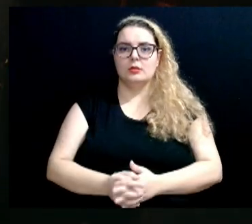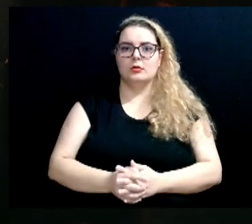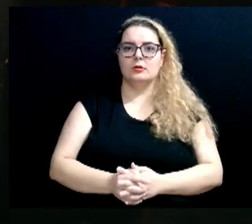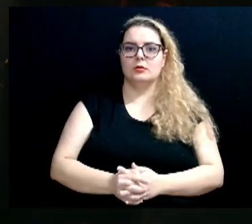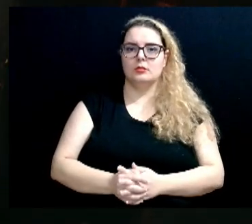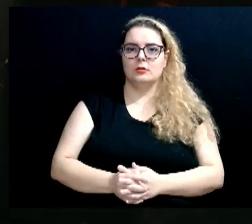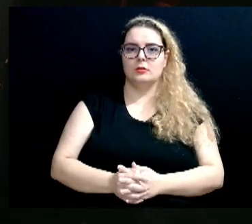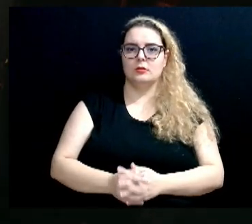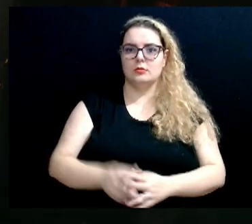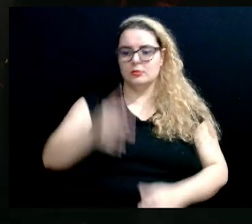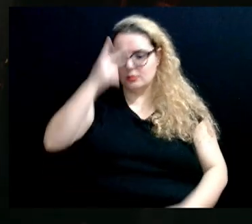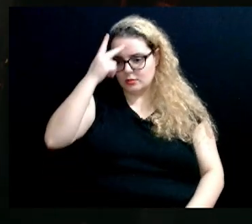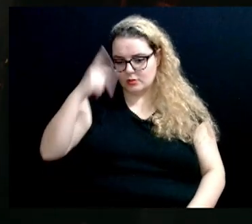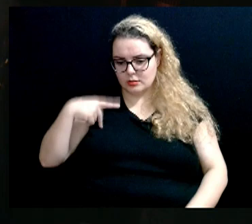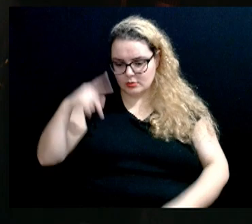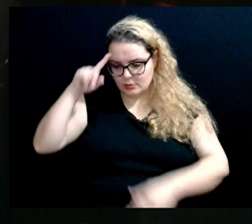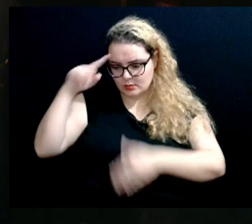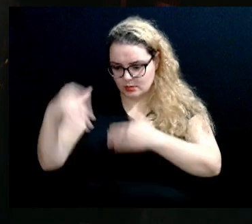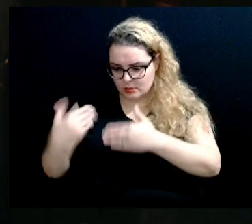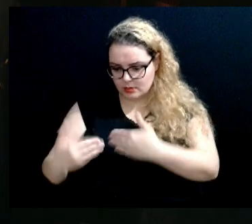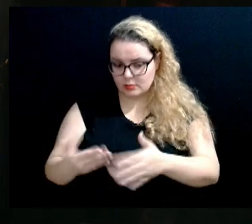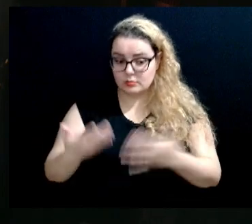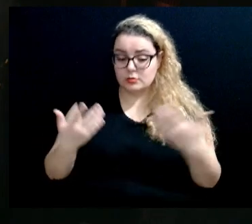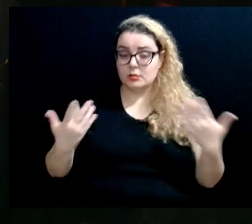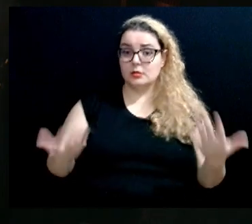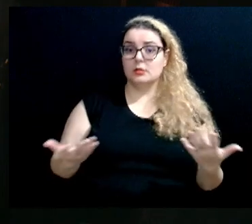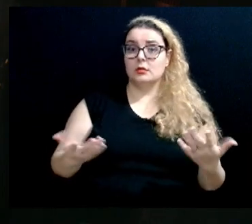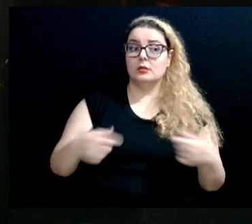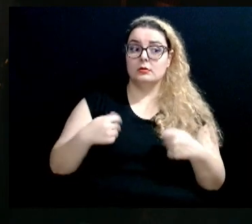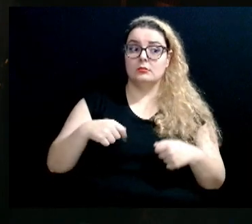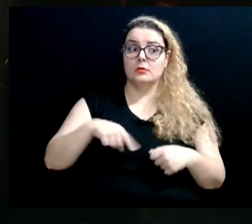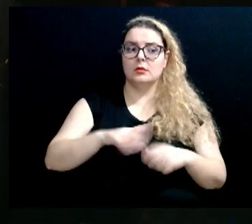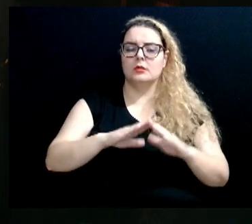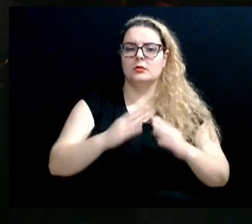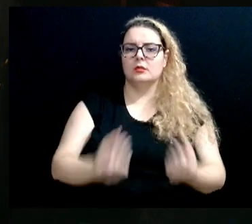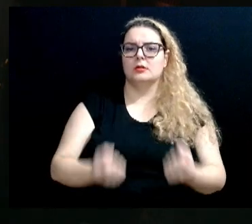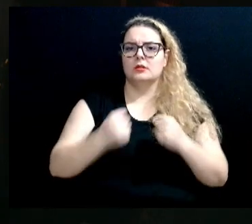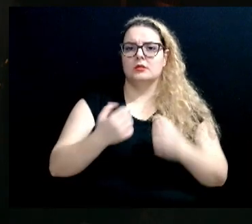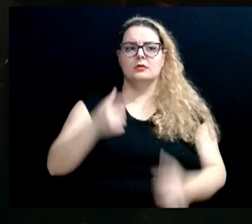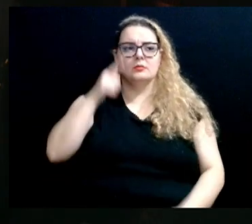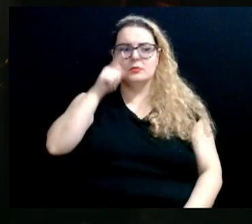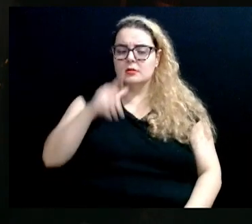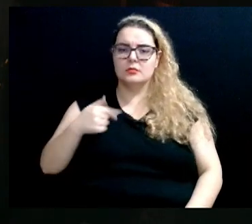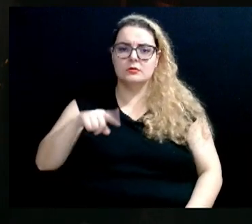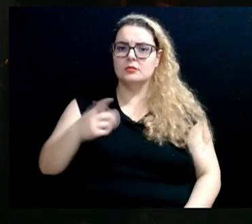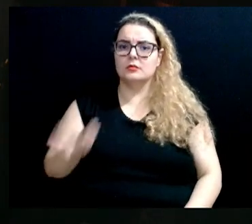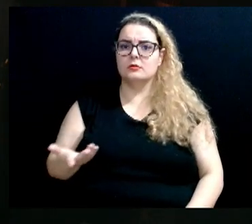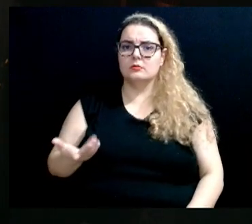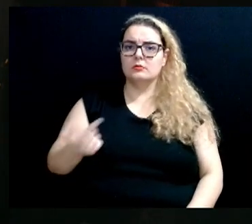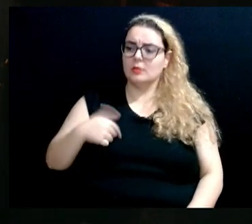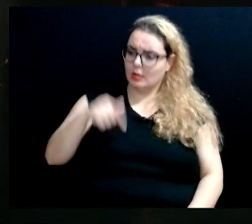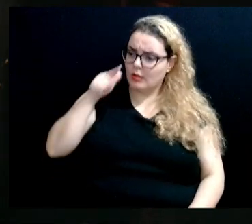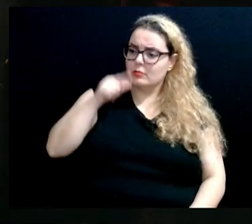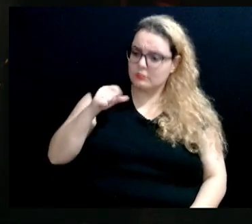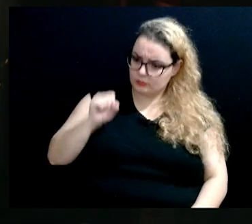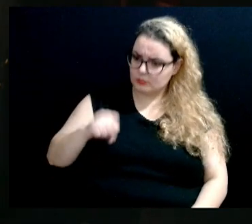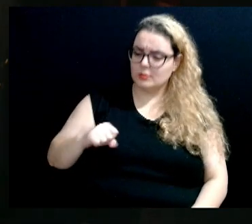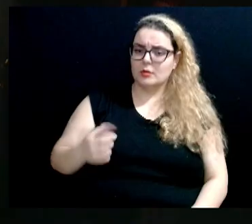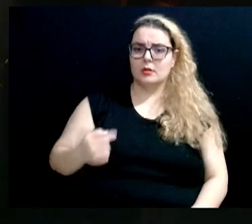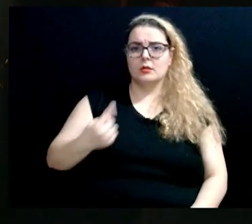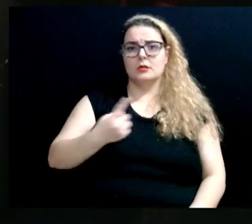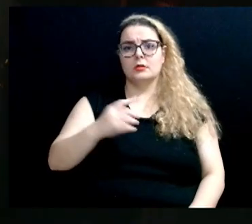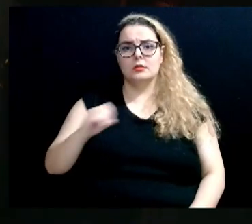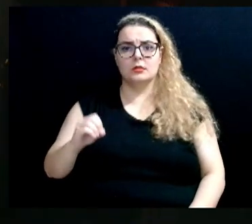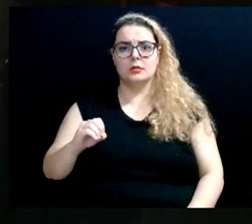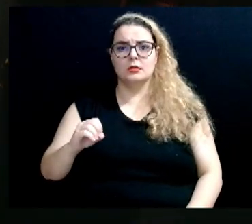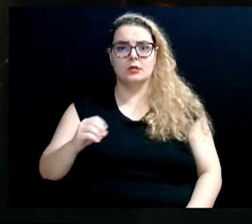E aí, de repente, você precisa ir para academia. Você fala assim, mas eu não consigo ir. Bom, eu consigo sim. Se eu vou 10, 11, meia-noite, tem